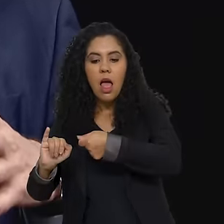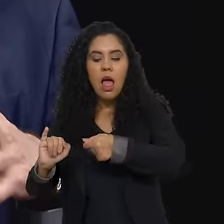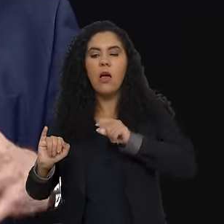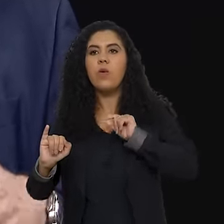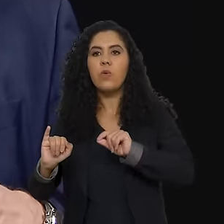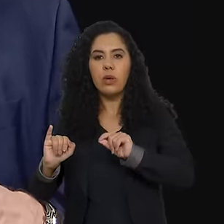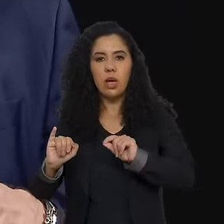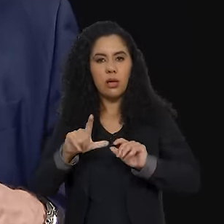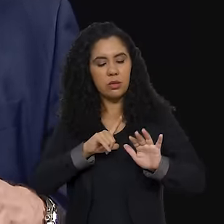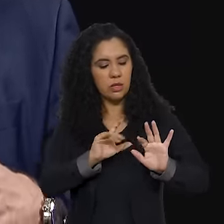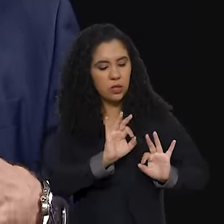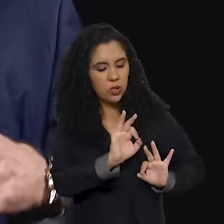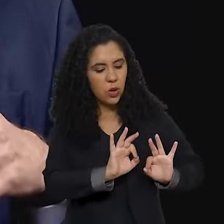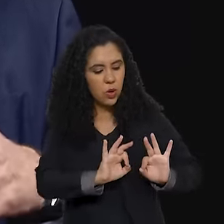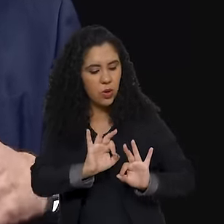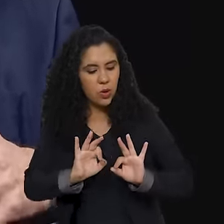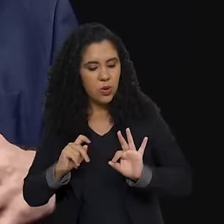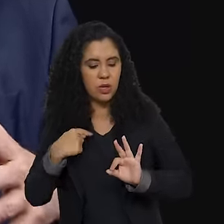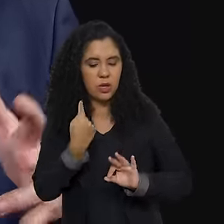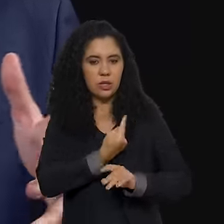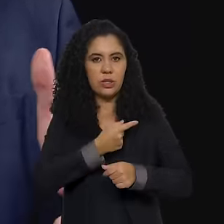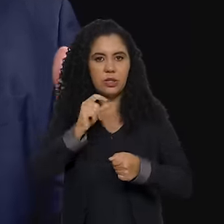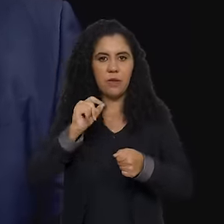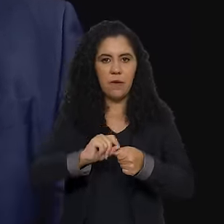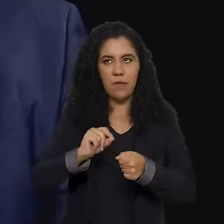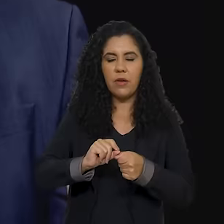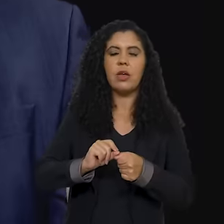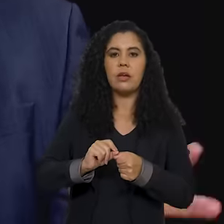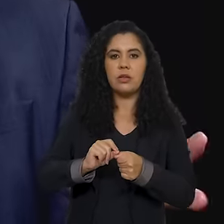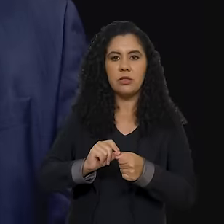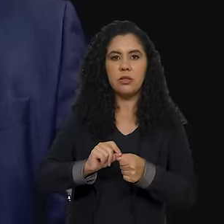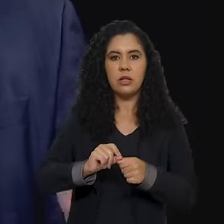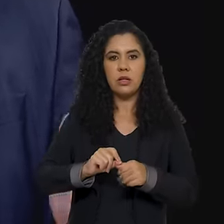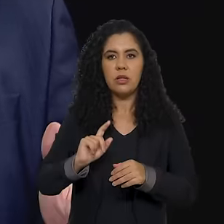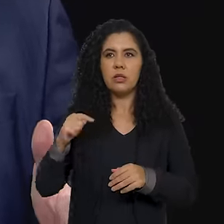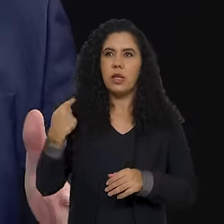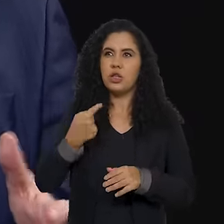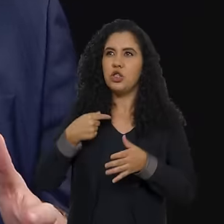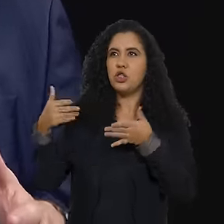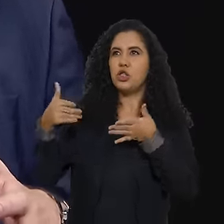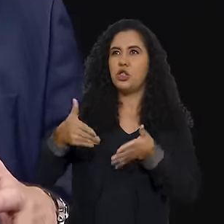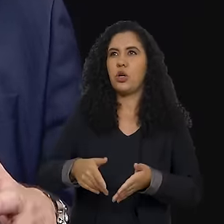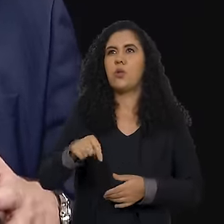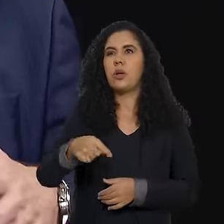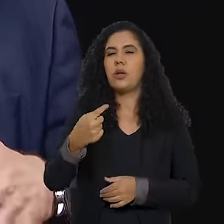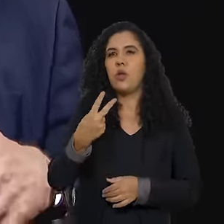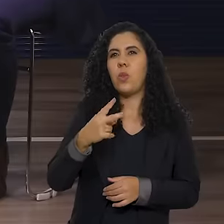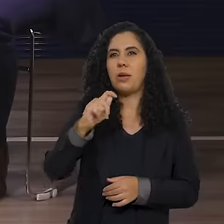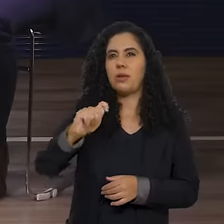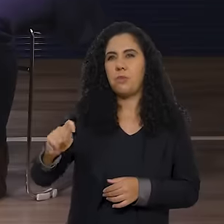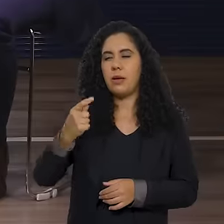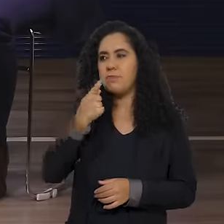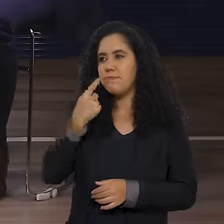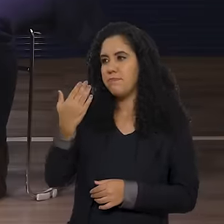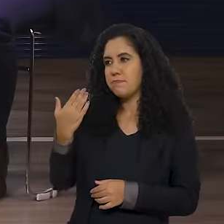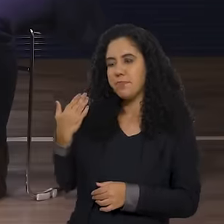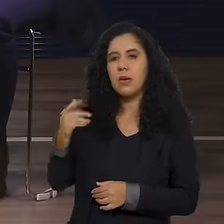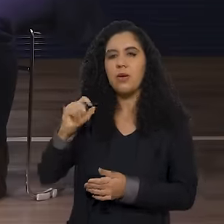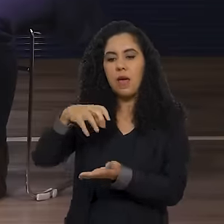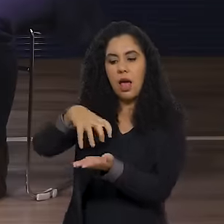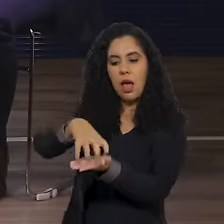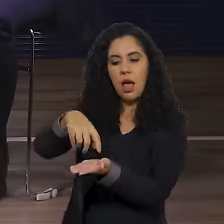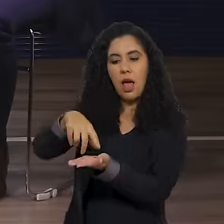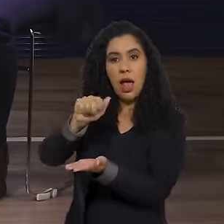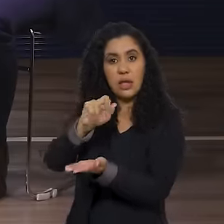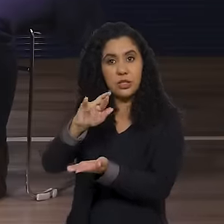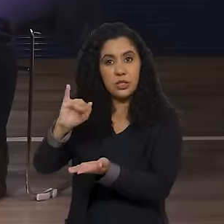um reposicionamento que a gente fez quando a gente chegou aqui há pouco mais de 2 meses, foi que a